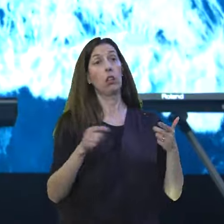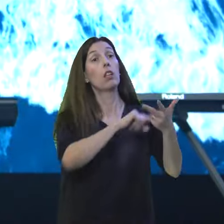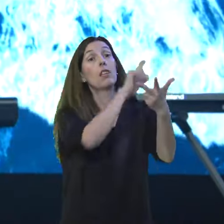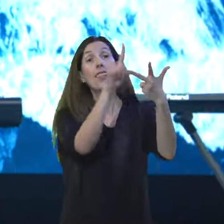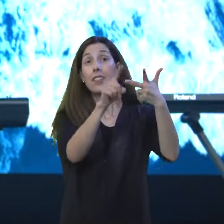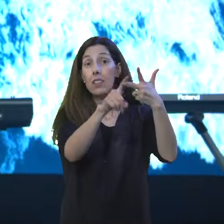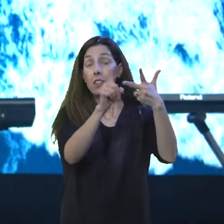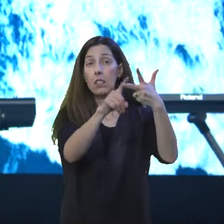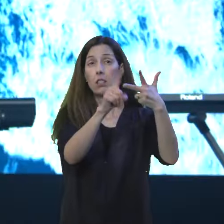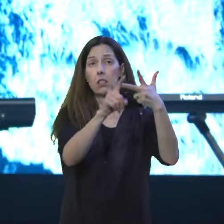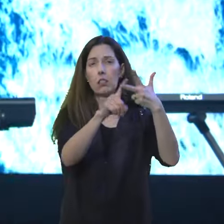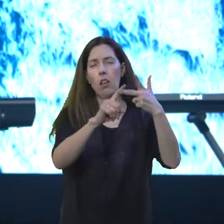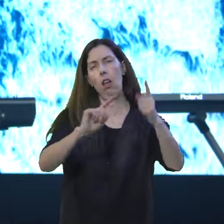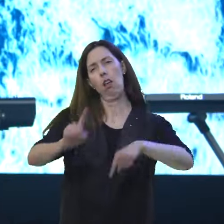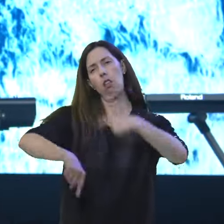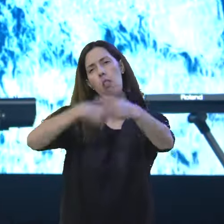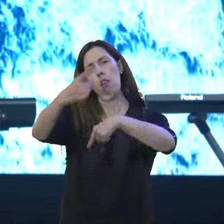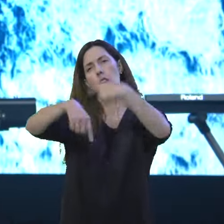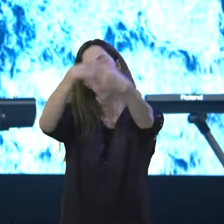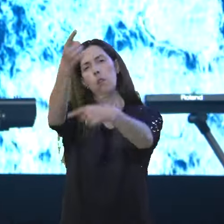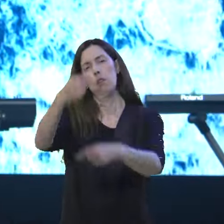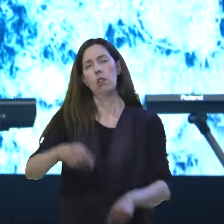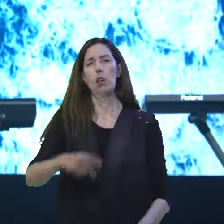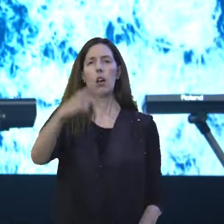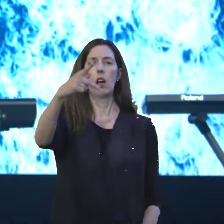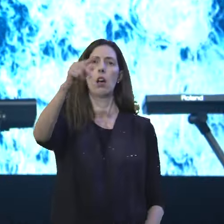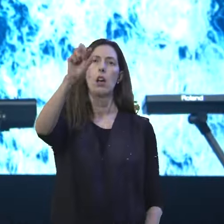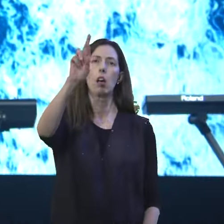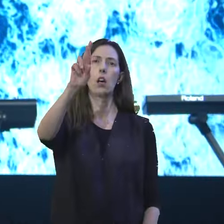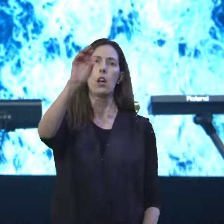a procrastinação.